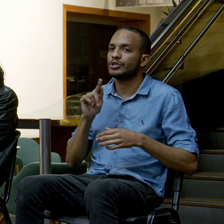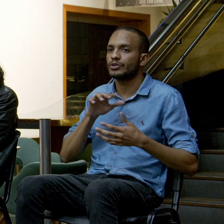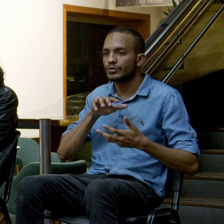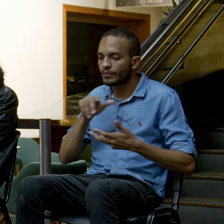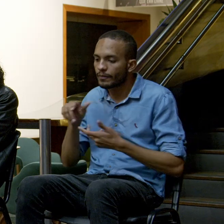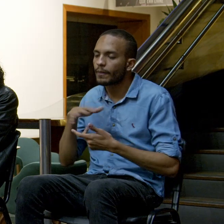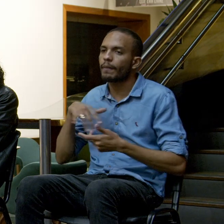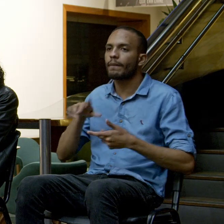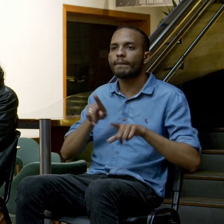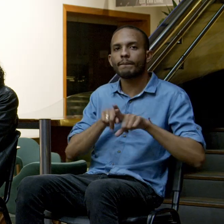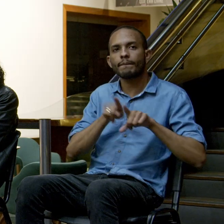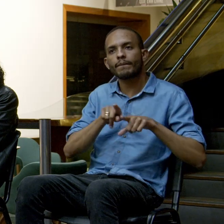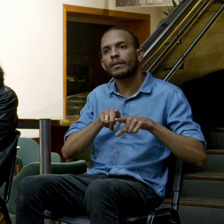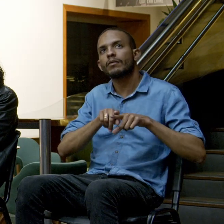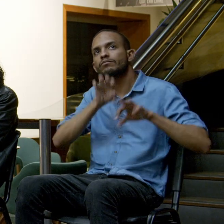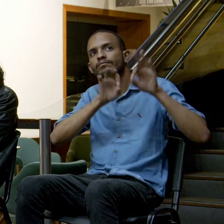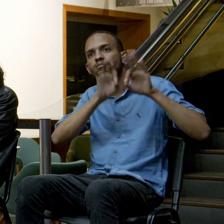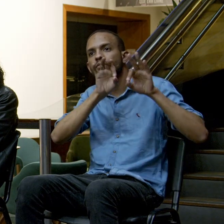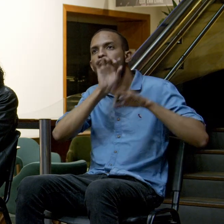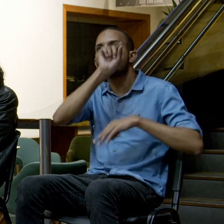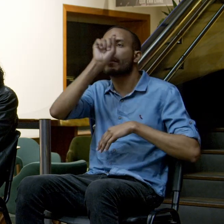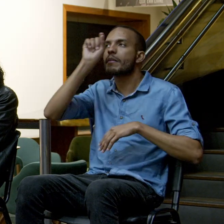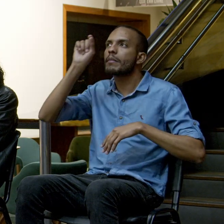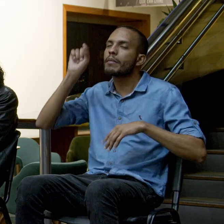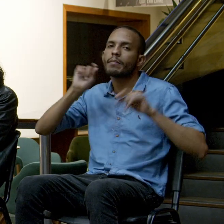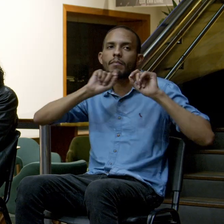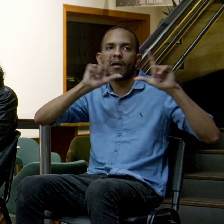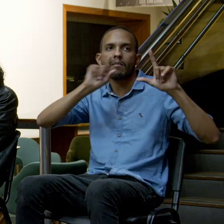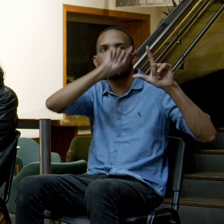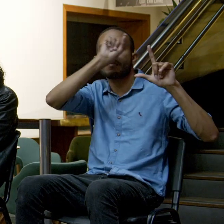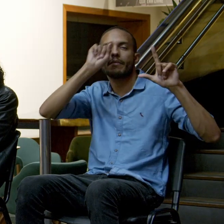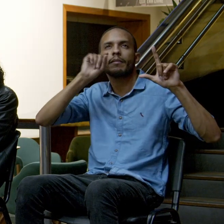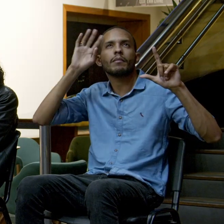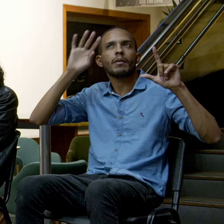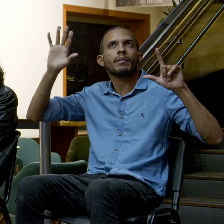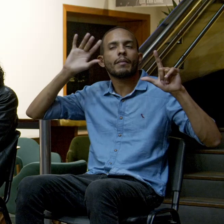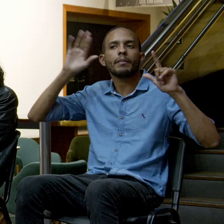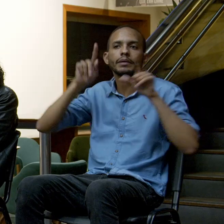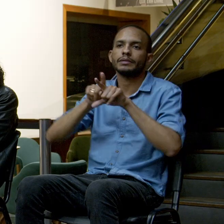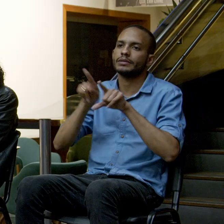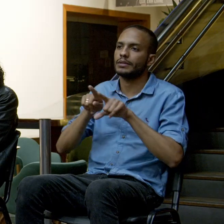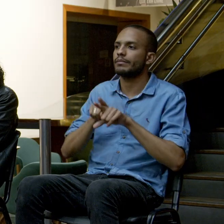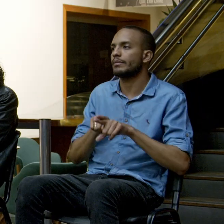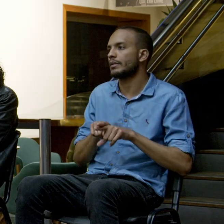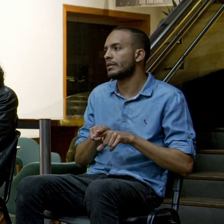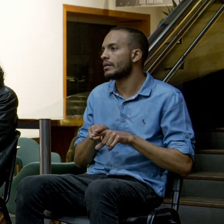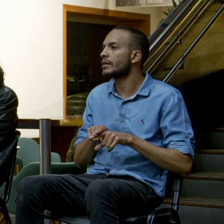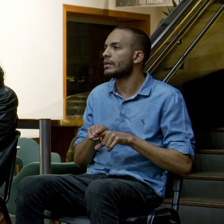geográficos mesmo, mapas mentais, né, ela usa muito essa imagem, a ideia de fronteira, de território,